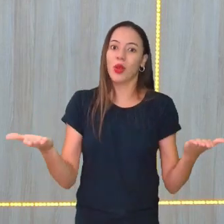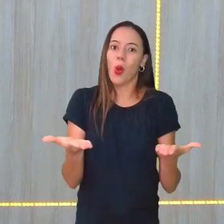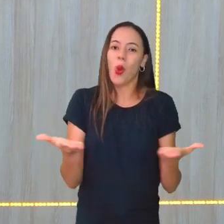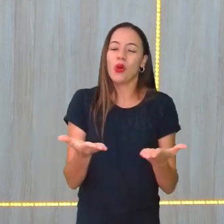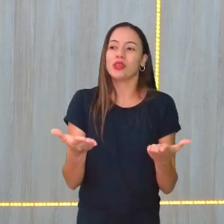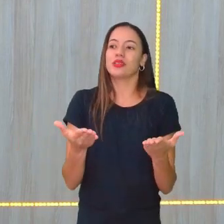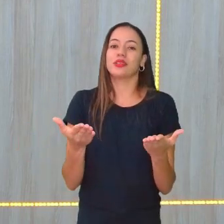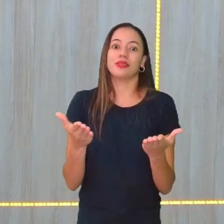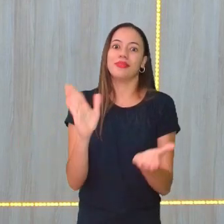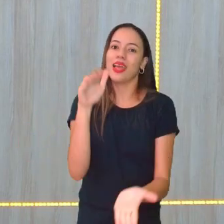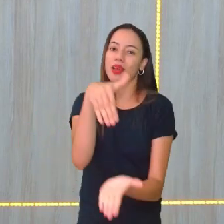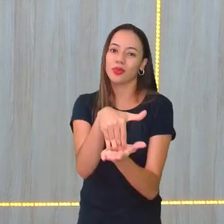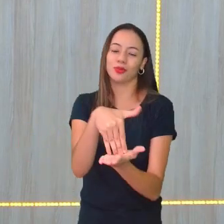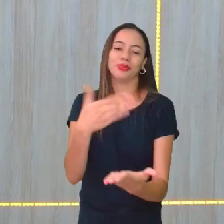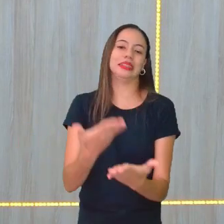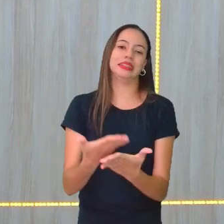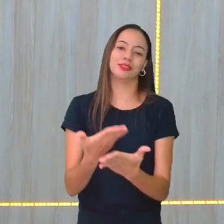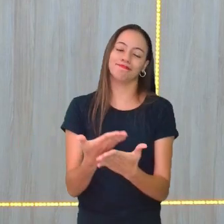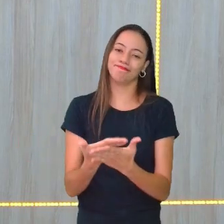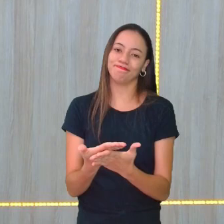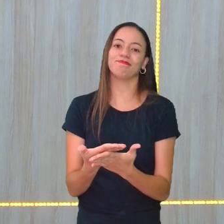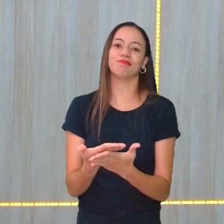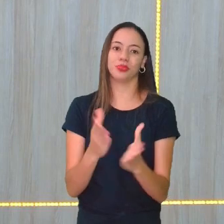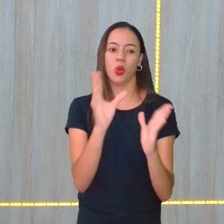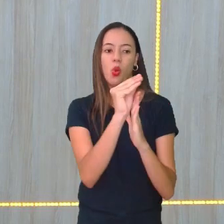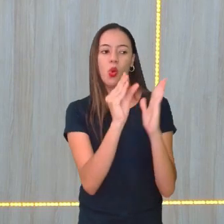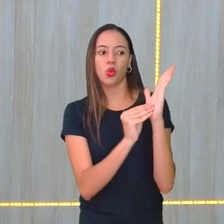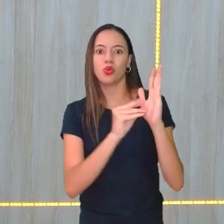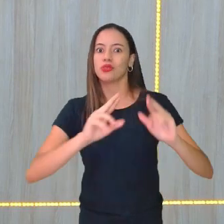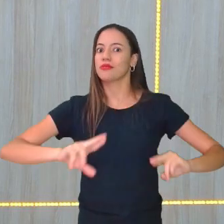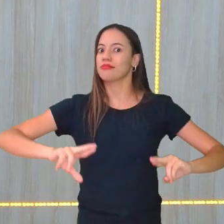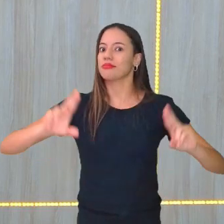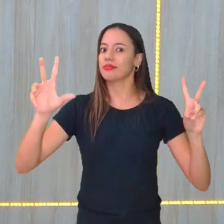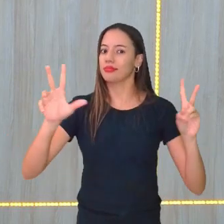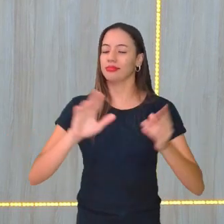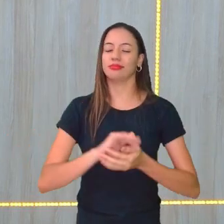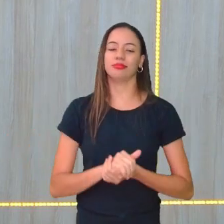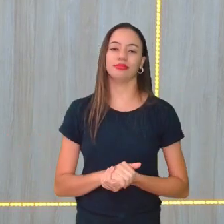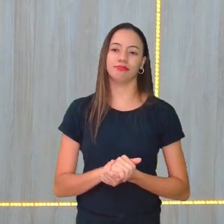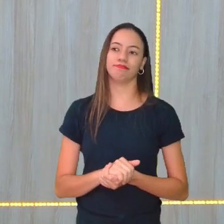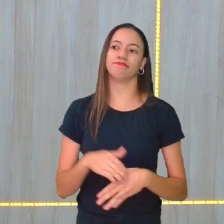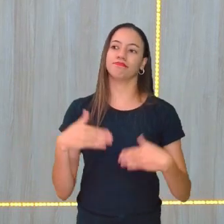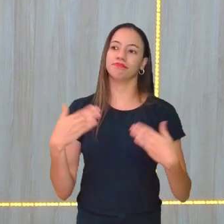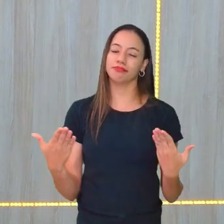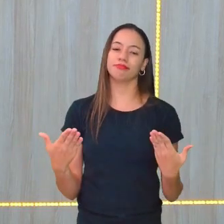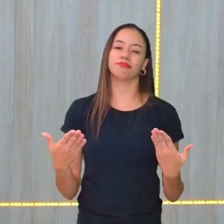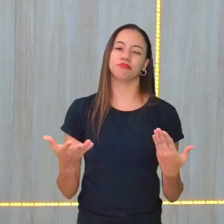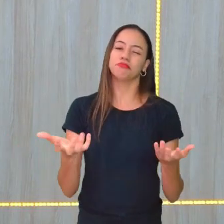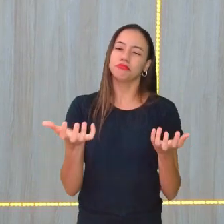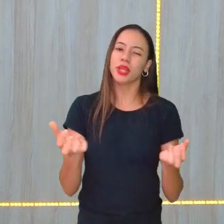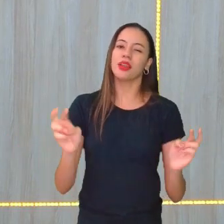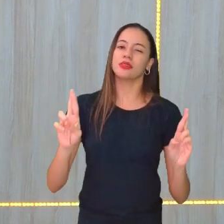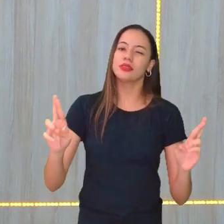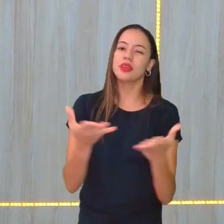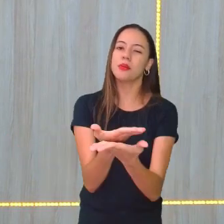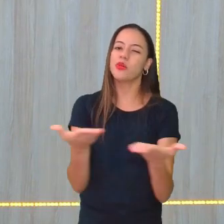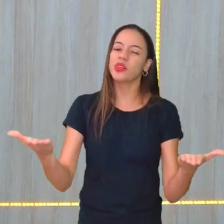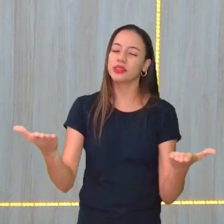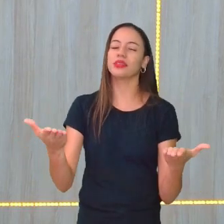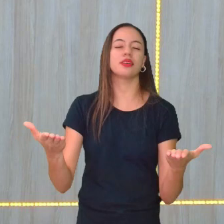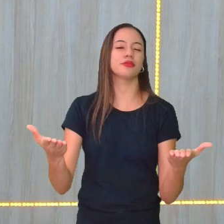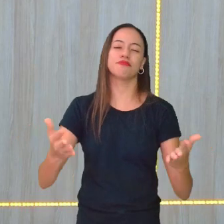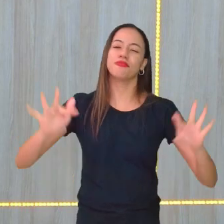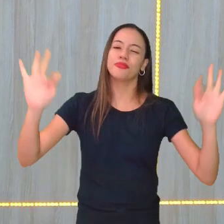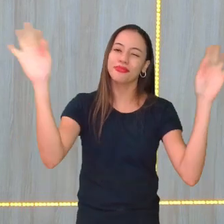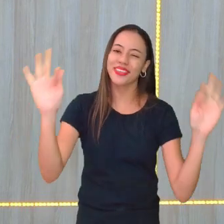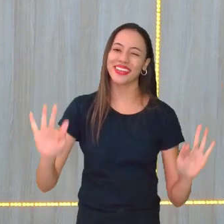nossa última aula com um conteúdo diferente. No mais, aí, só desejar toda a felicidade do mundo